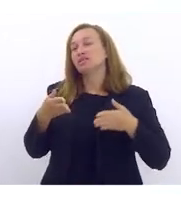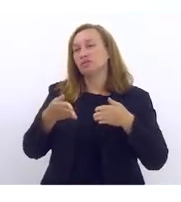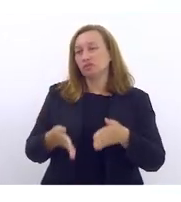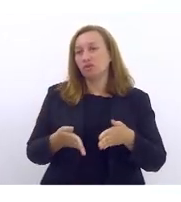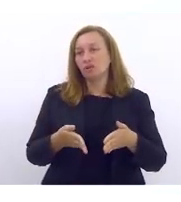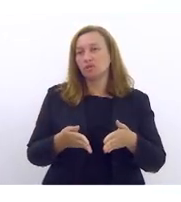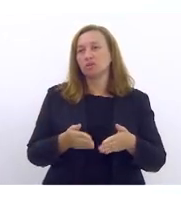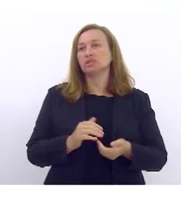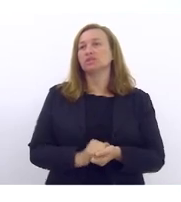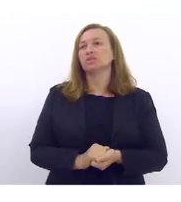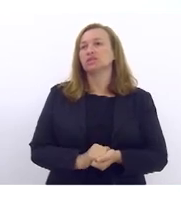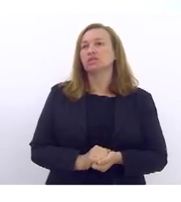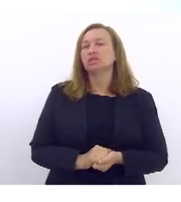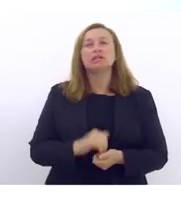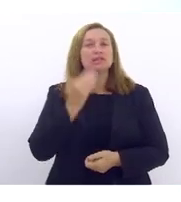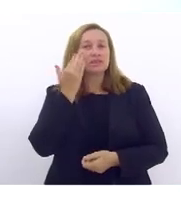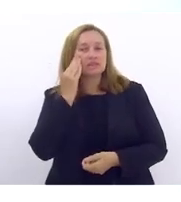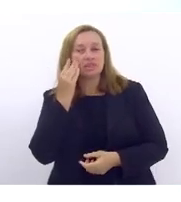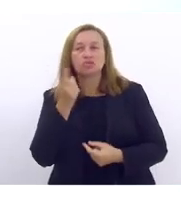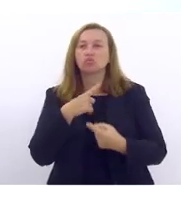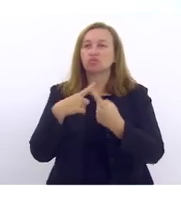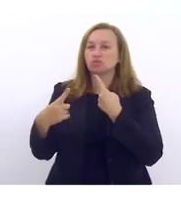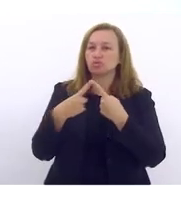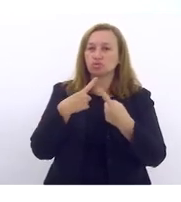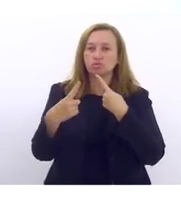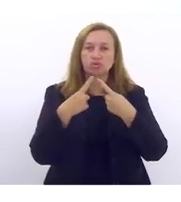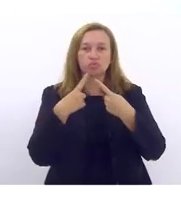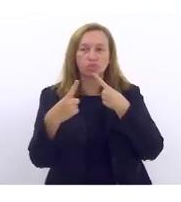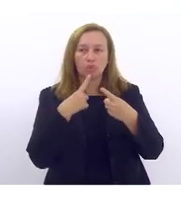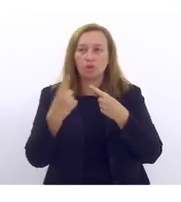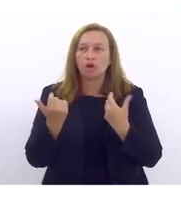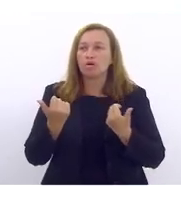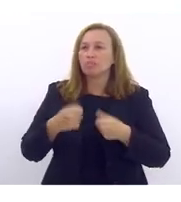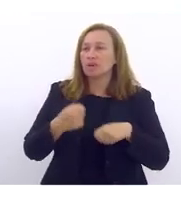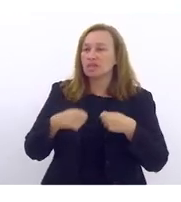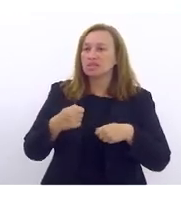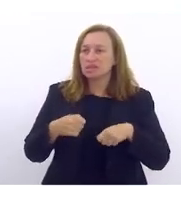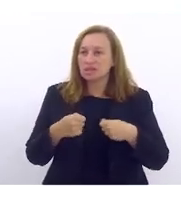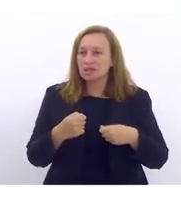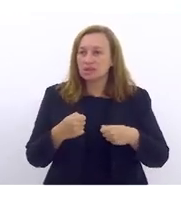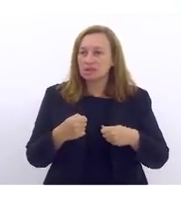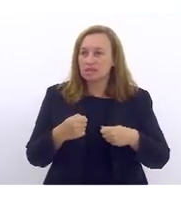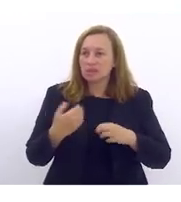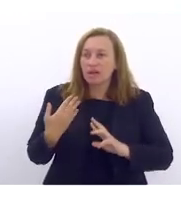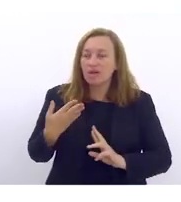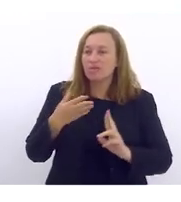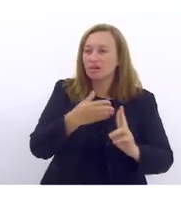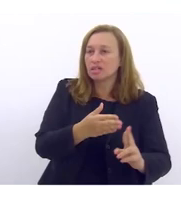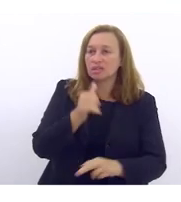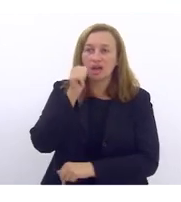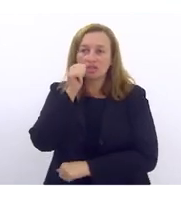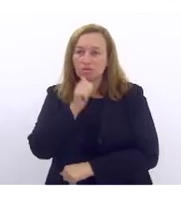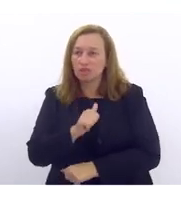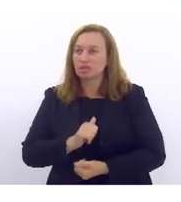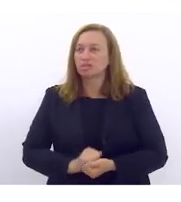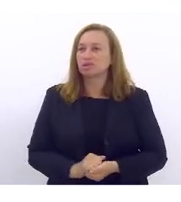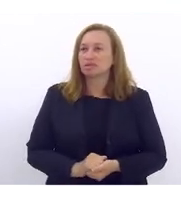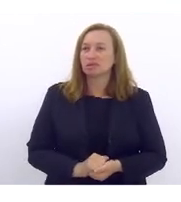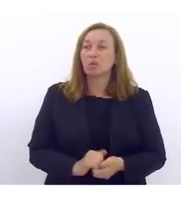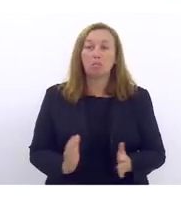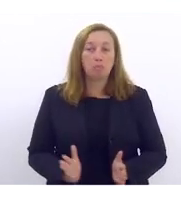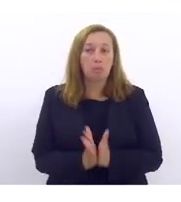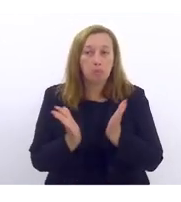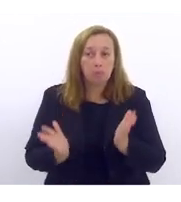a persona que a gente entendeu, discutindo, que precisa ser o nosso foco, são as mulheres...